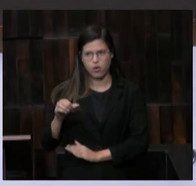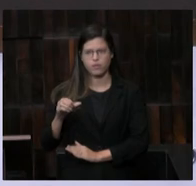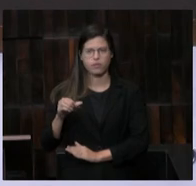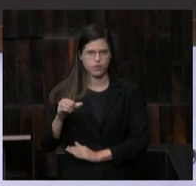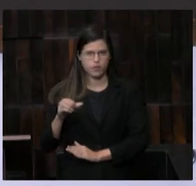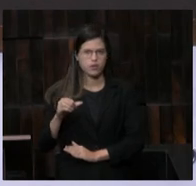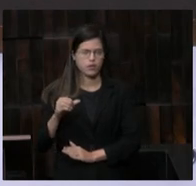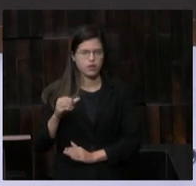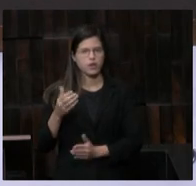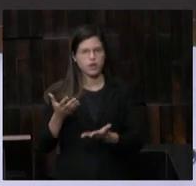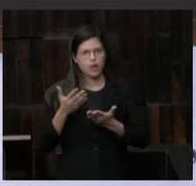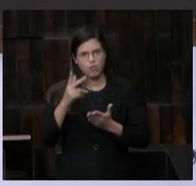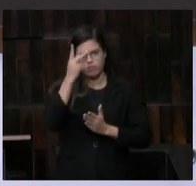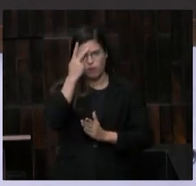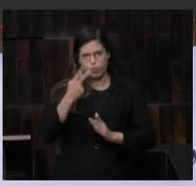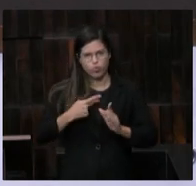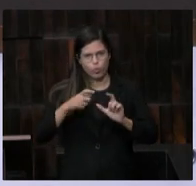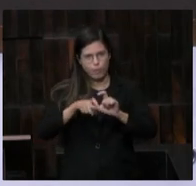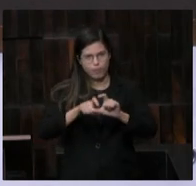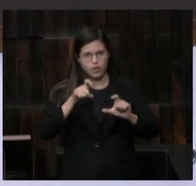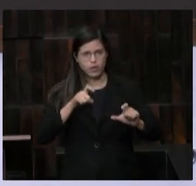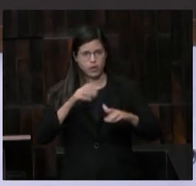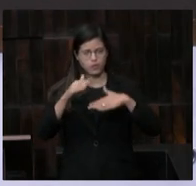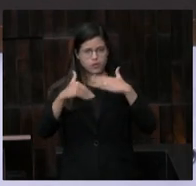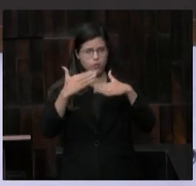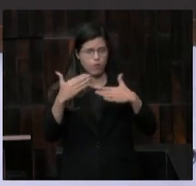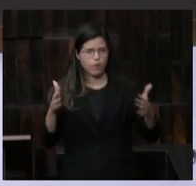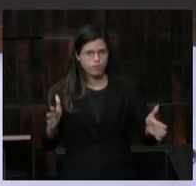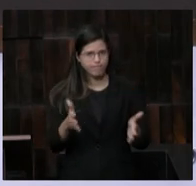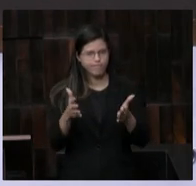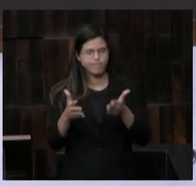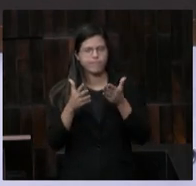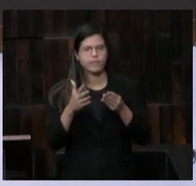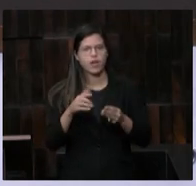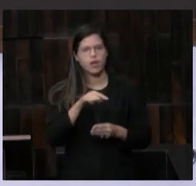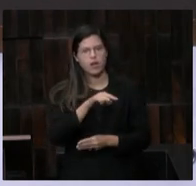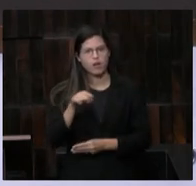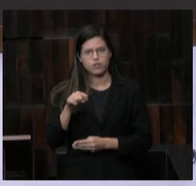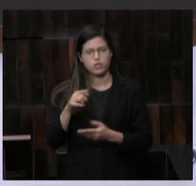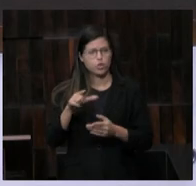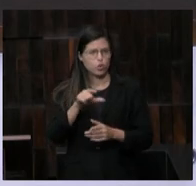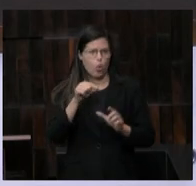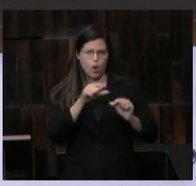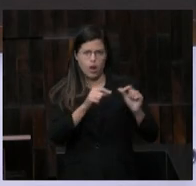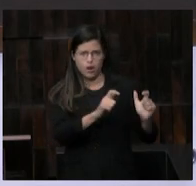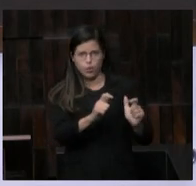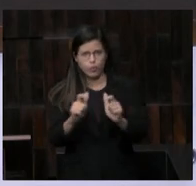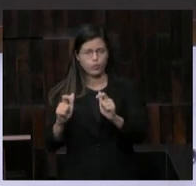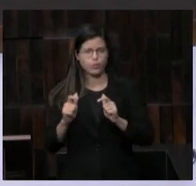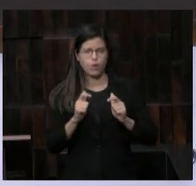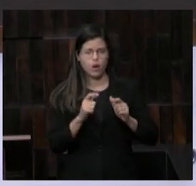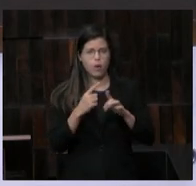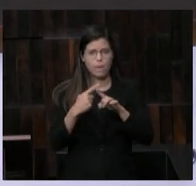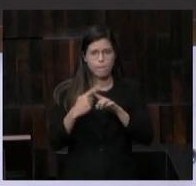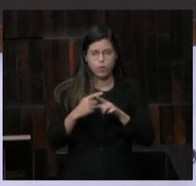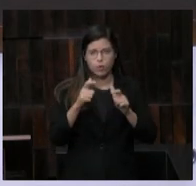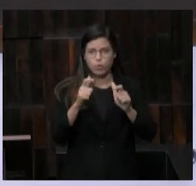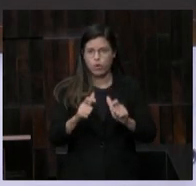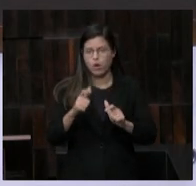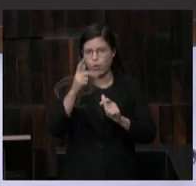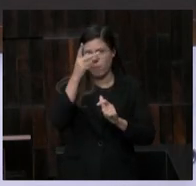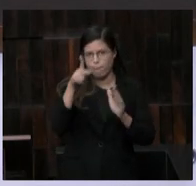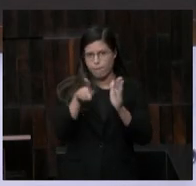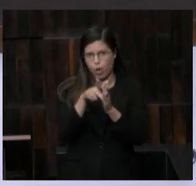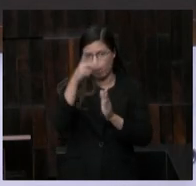desenvolver a autonomia dessas pessoas para que elas possam estar onde elas quiserem estar, que local de pessoa com deficiência é onde eles